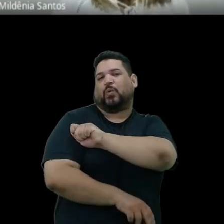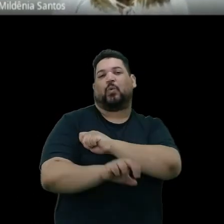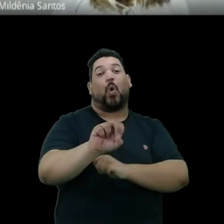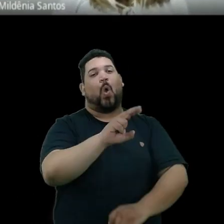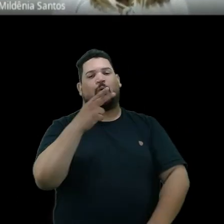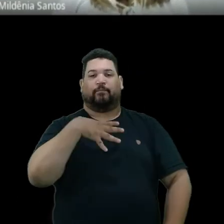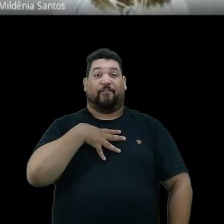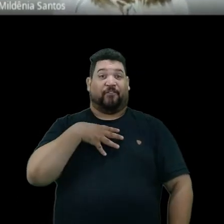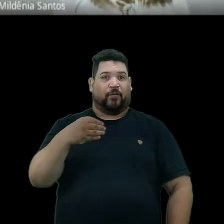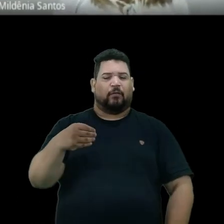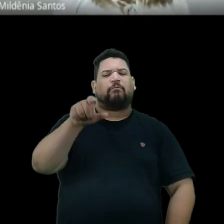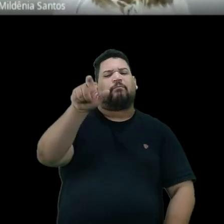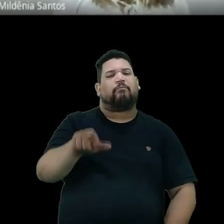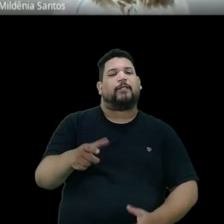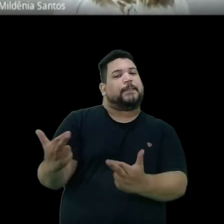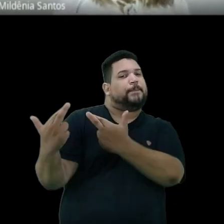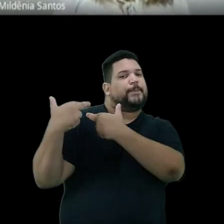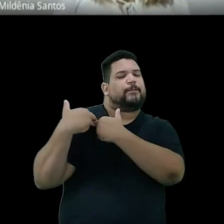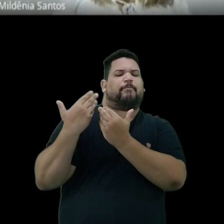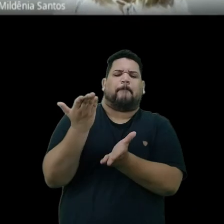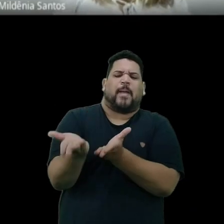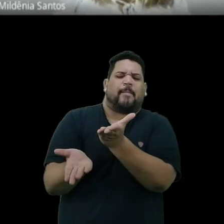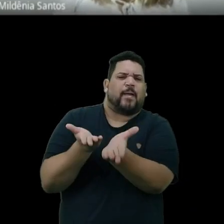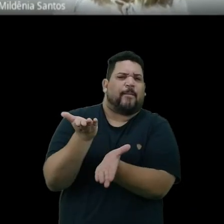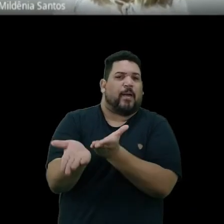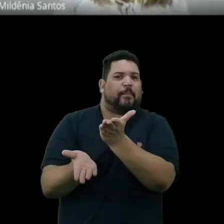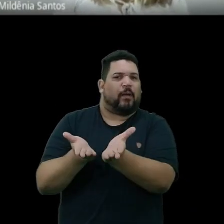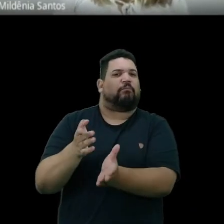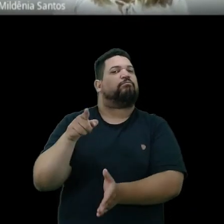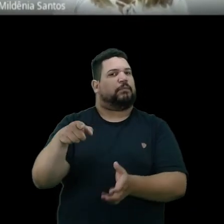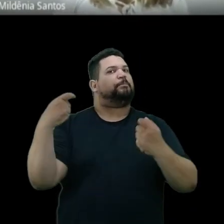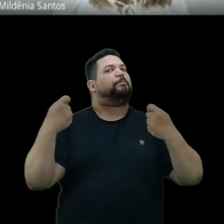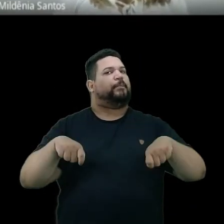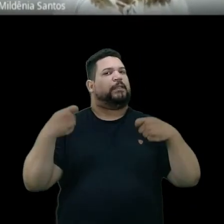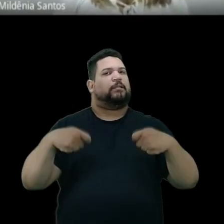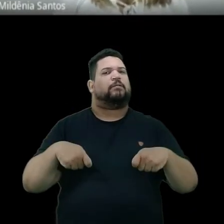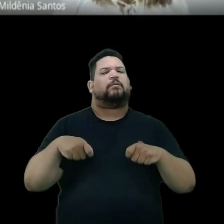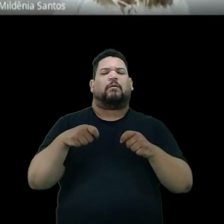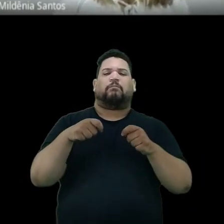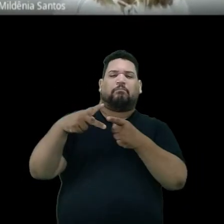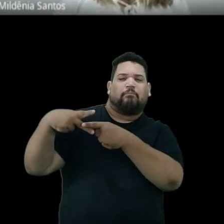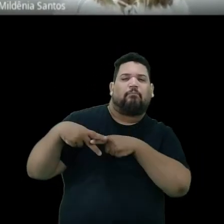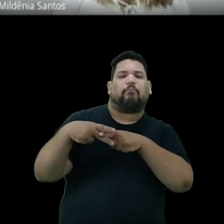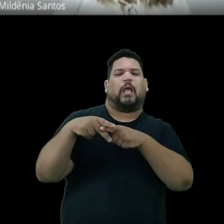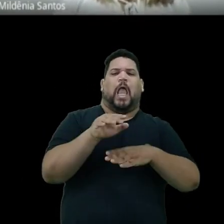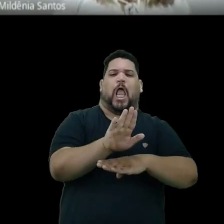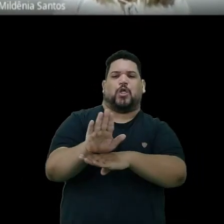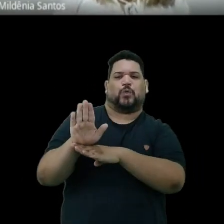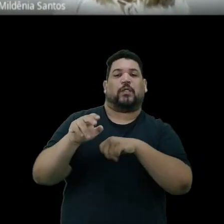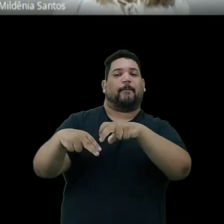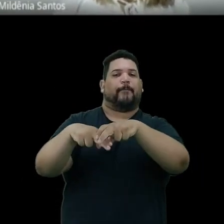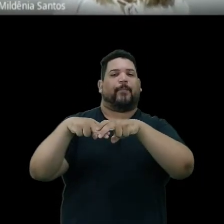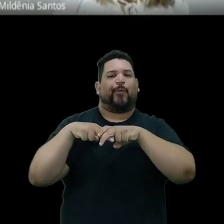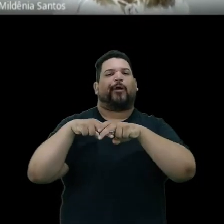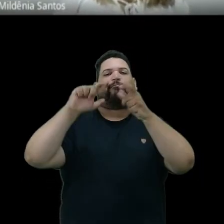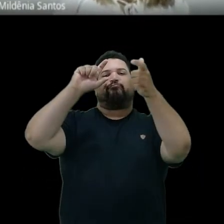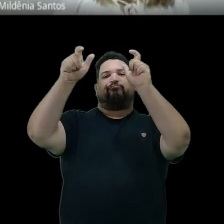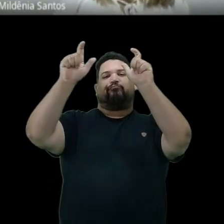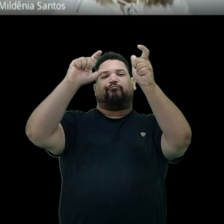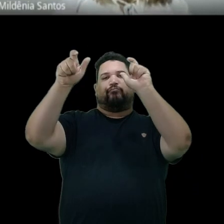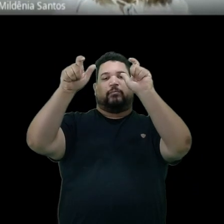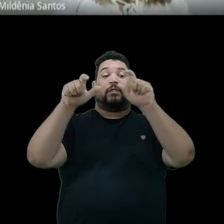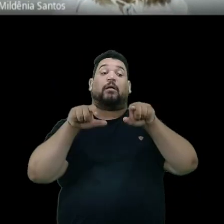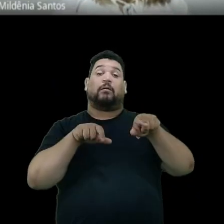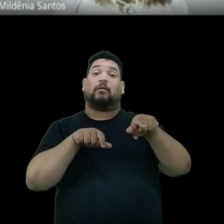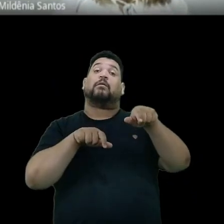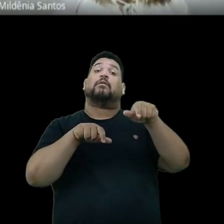pessoa que eu estou cuidando, ela está necessitando de alguma ajuda porque ela está com algum déficit. Então, o TEA, ele é um